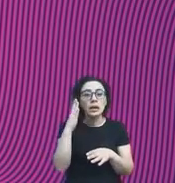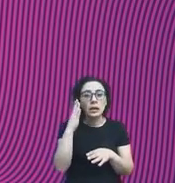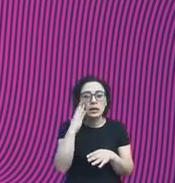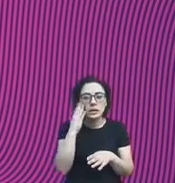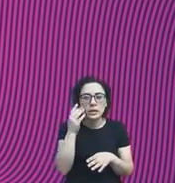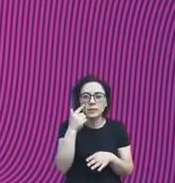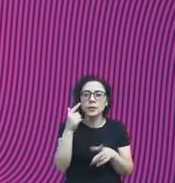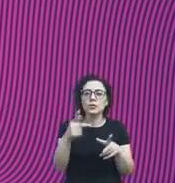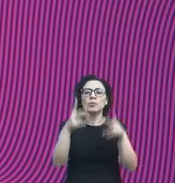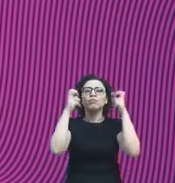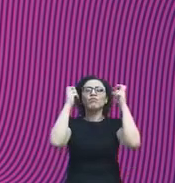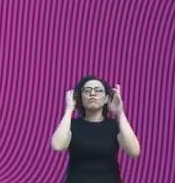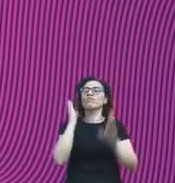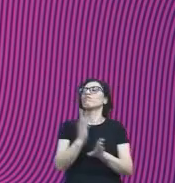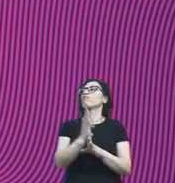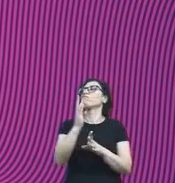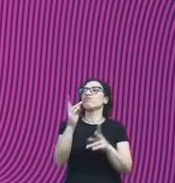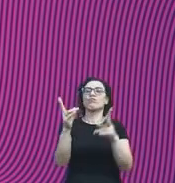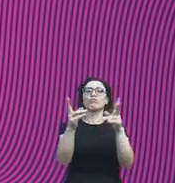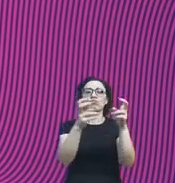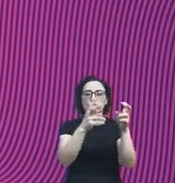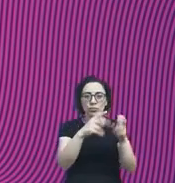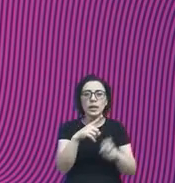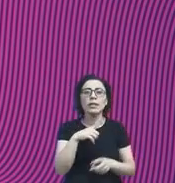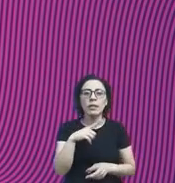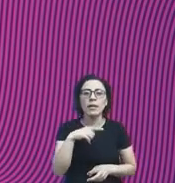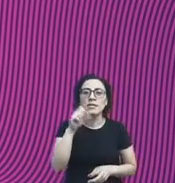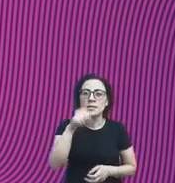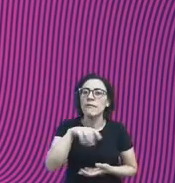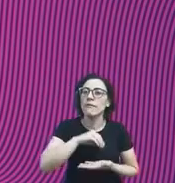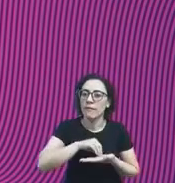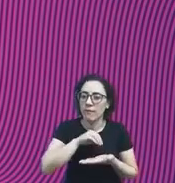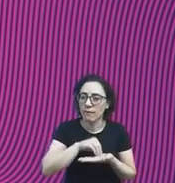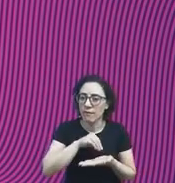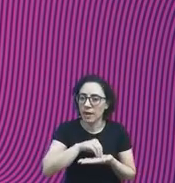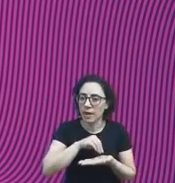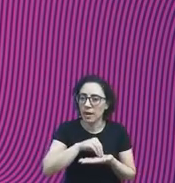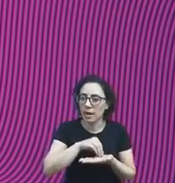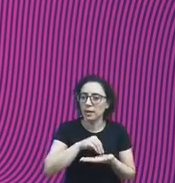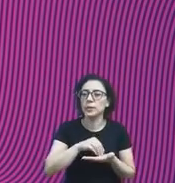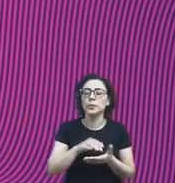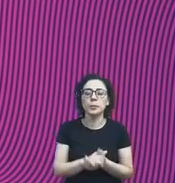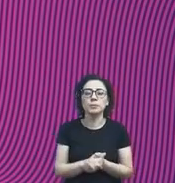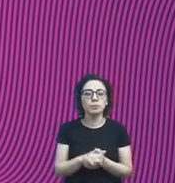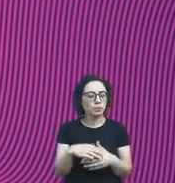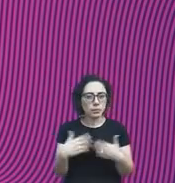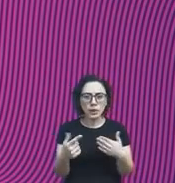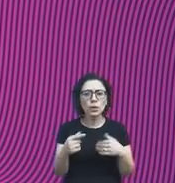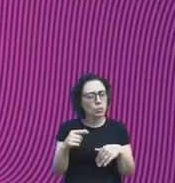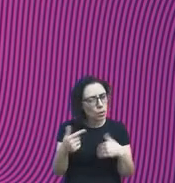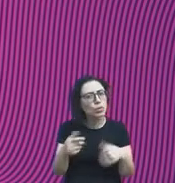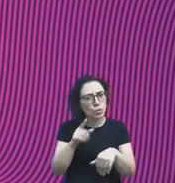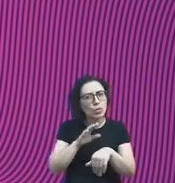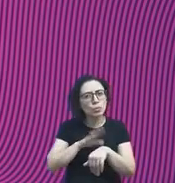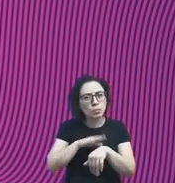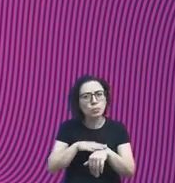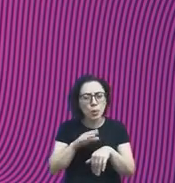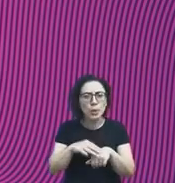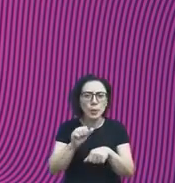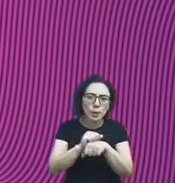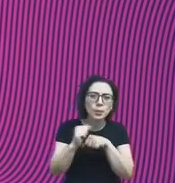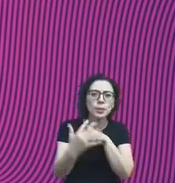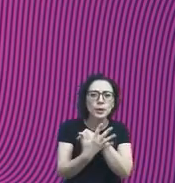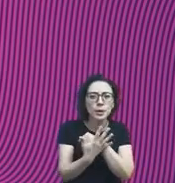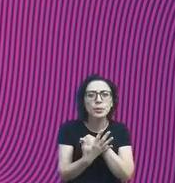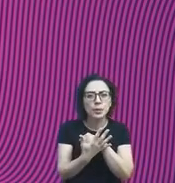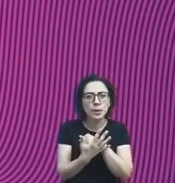enfrentar. Mas, ao mesmo tempo, a mesma pandemia reforçou o diagnóstico de que nós